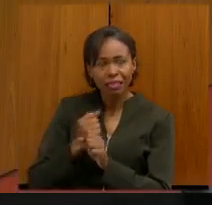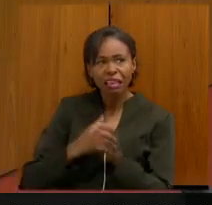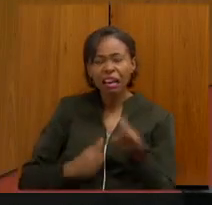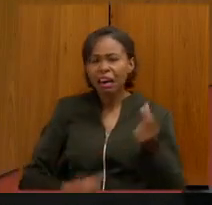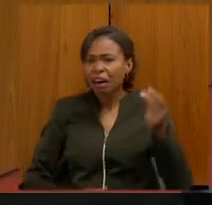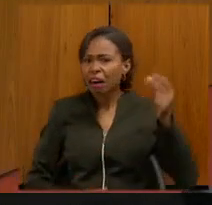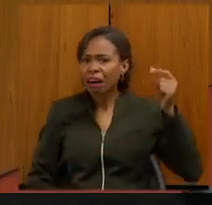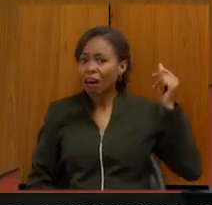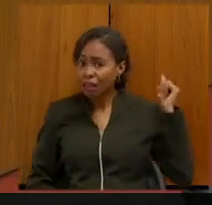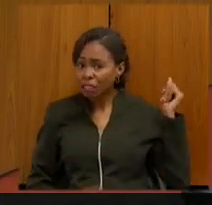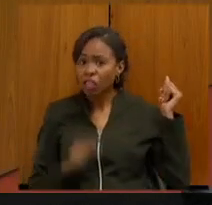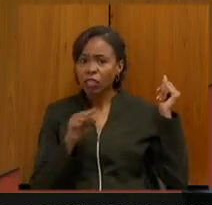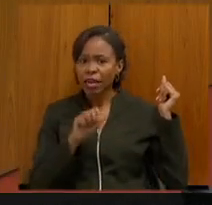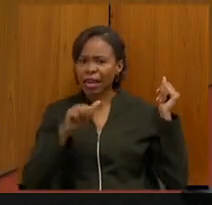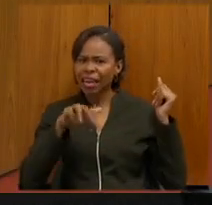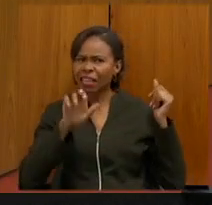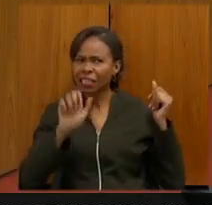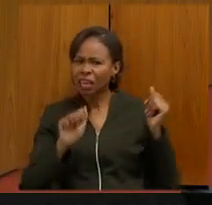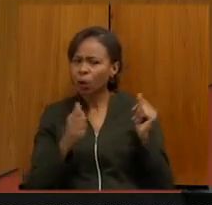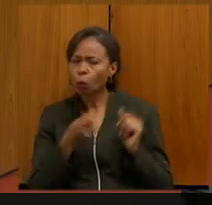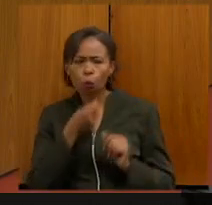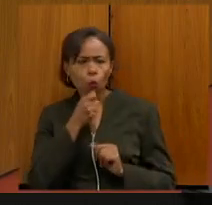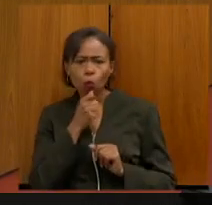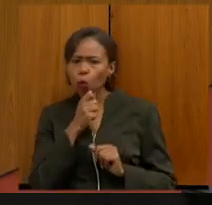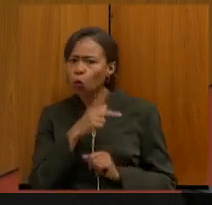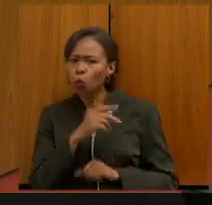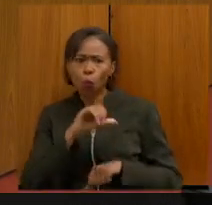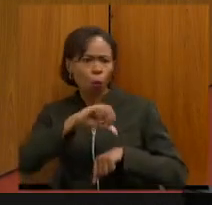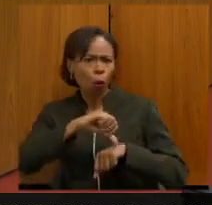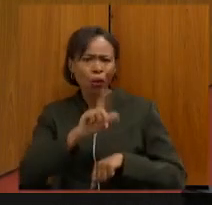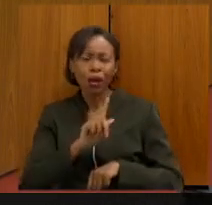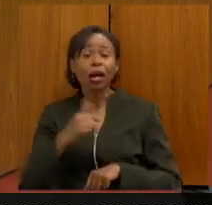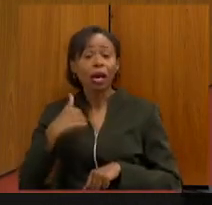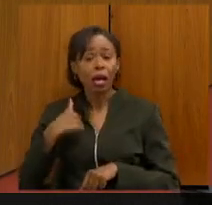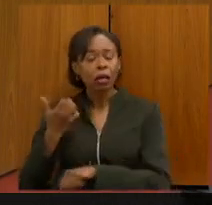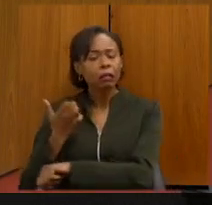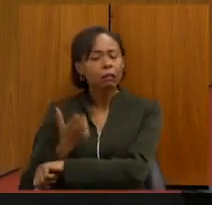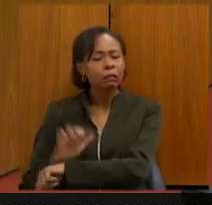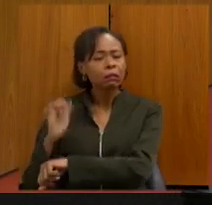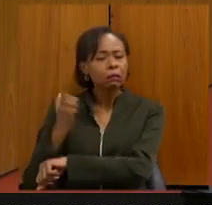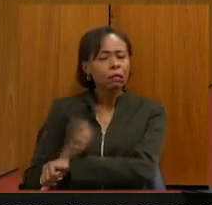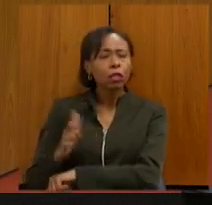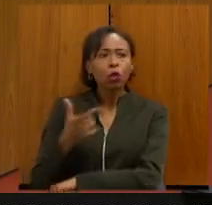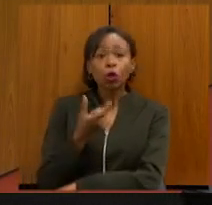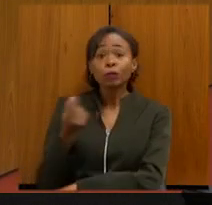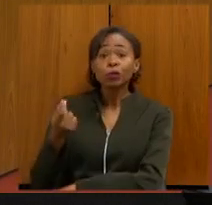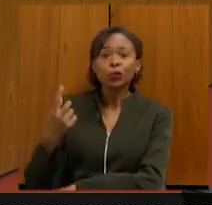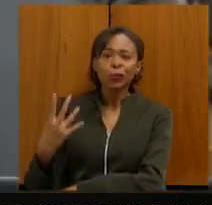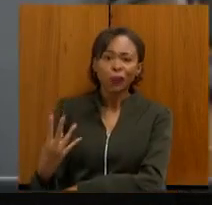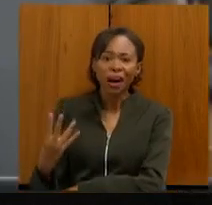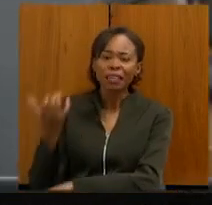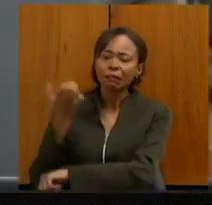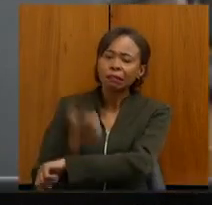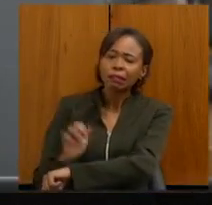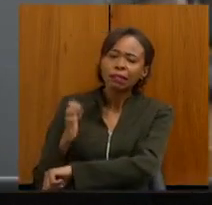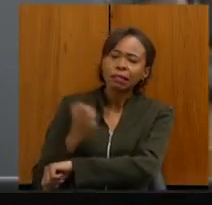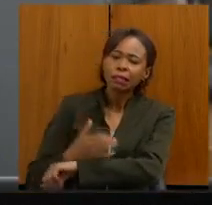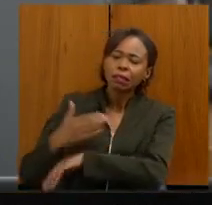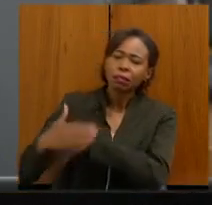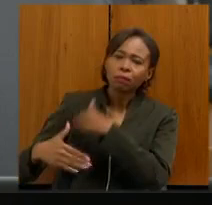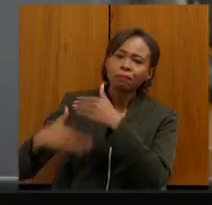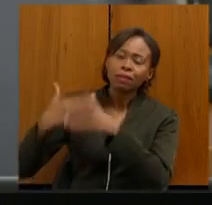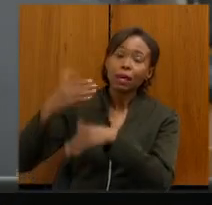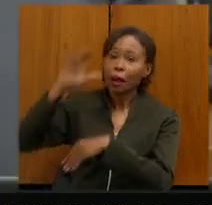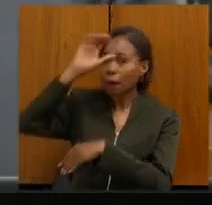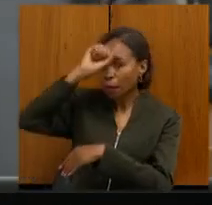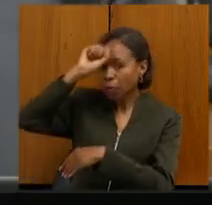polos eu era lá ordem 2004 estagiária prende comer a se prende com uma moçada muito importante